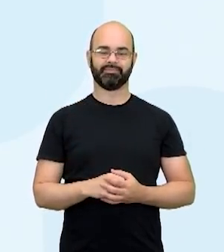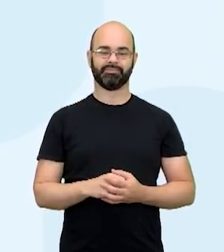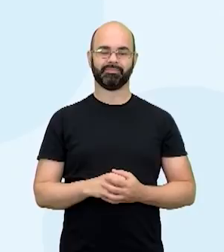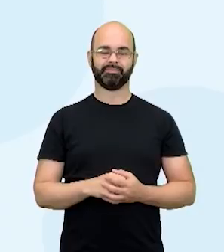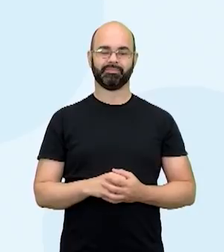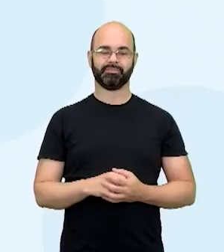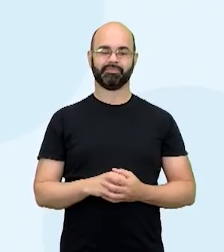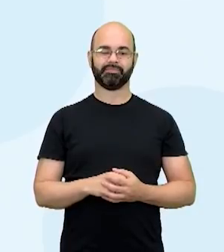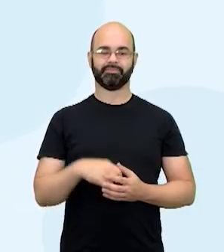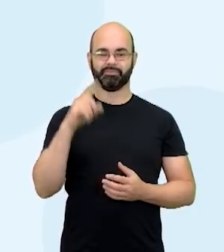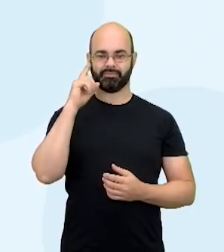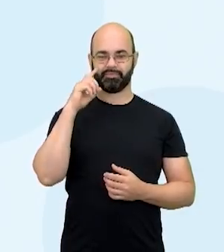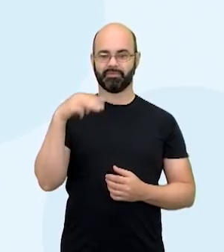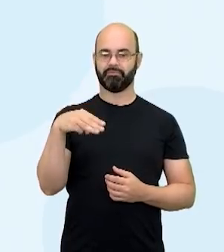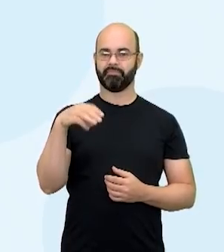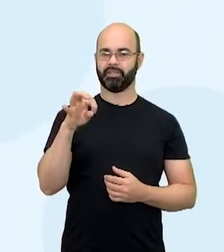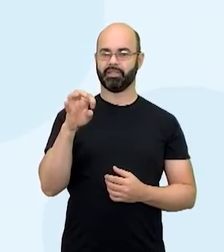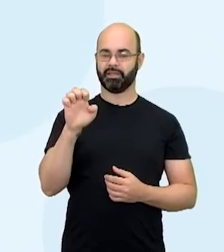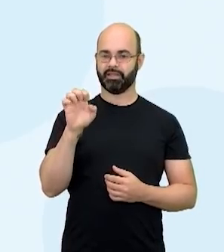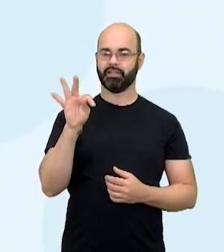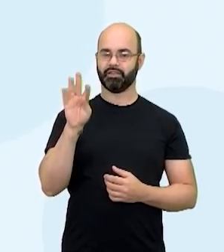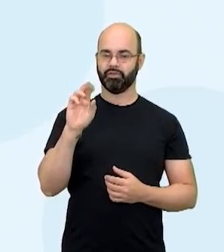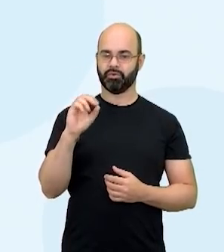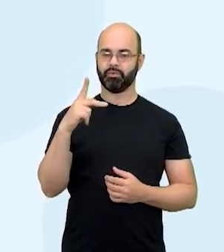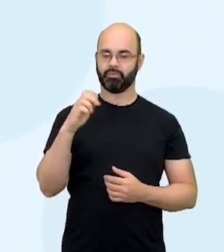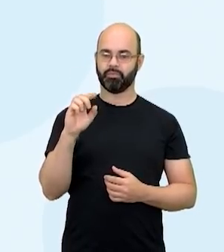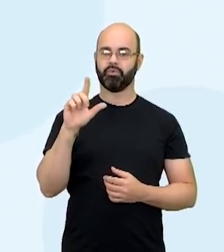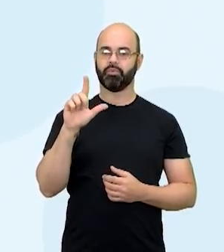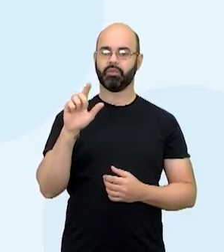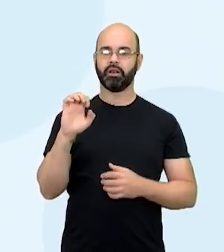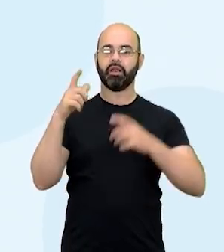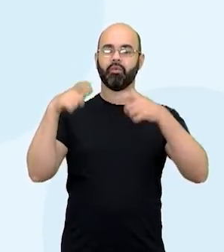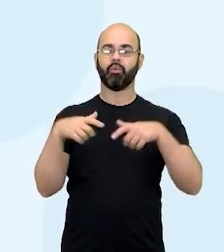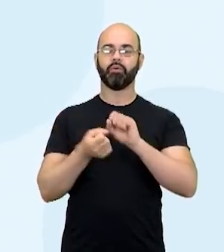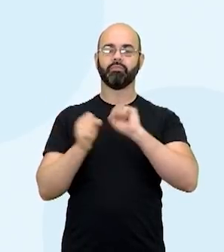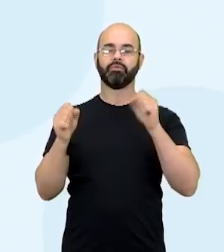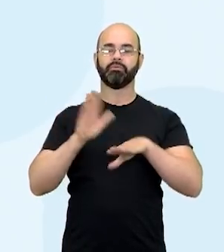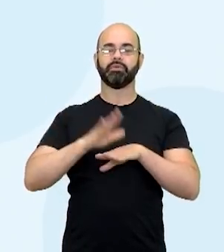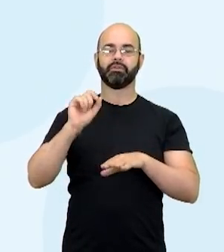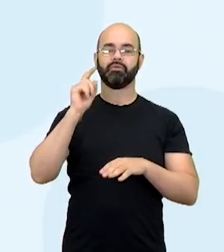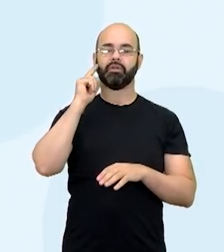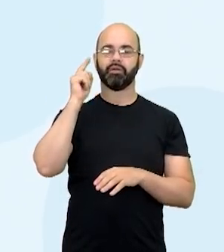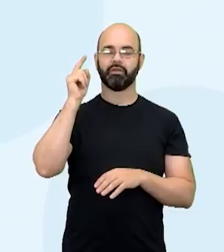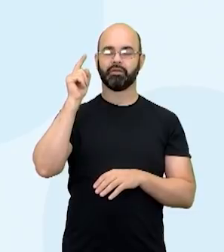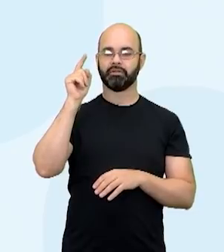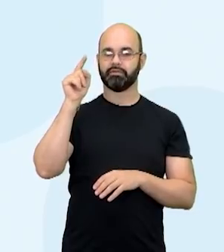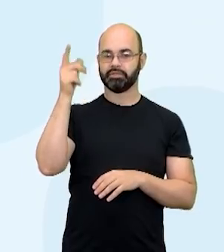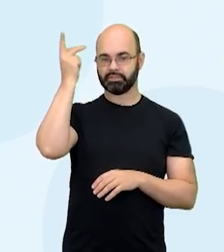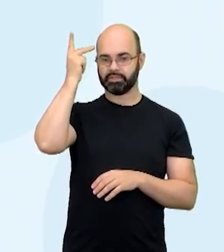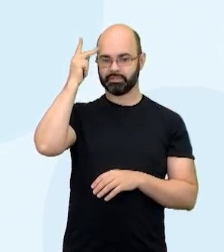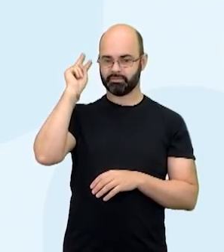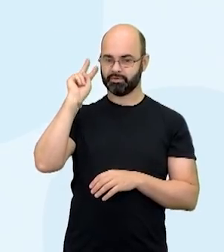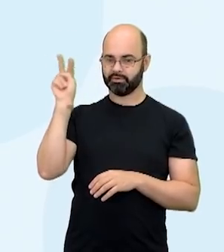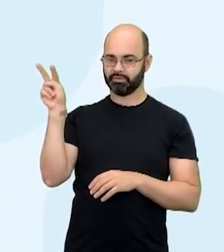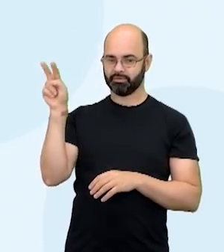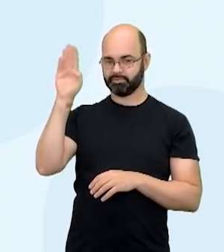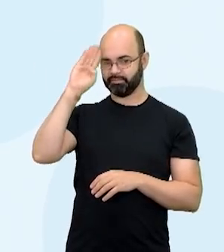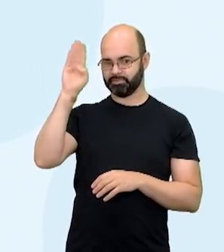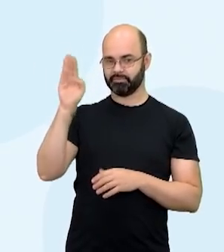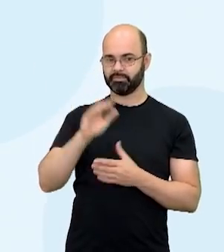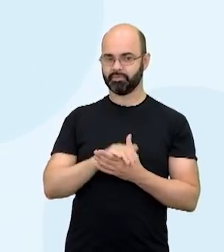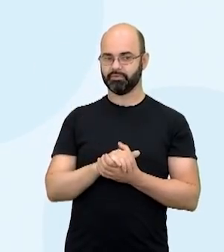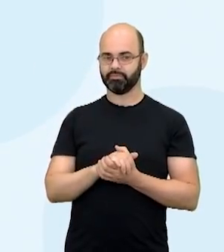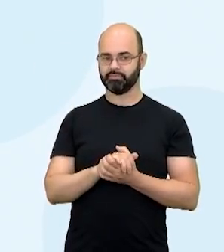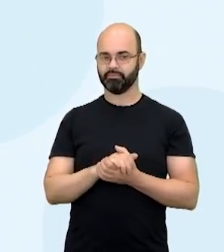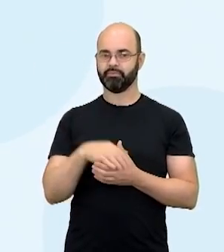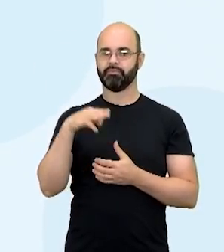para a grande metrópole nacional. Quem é a grande metrópole nacional? É a cidade de São Paulo. né? Ela é uma referência mundial,